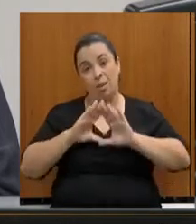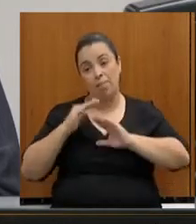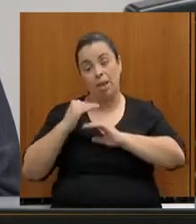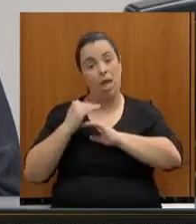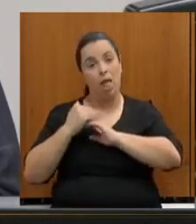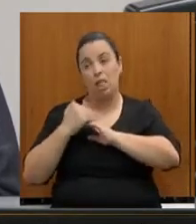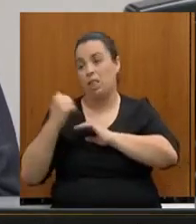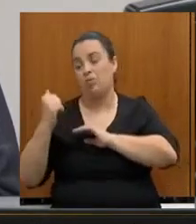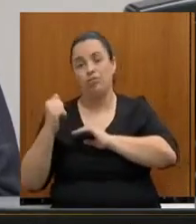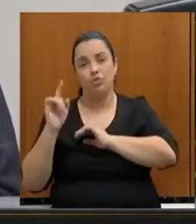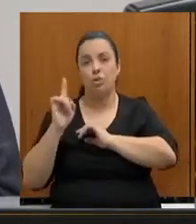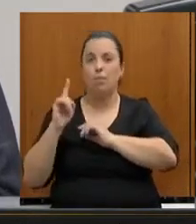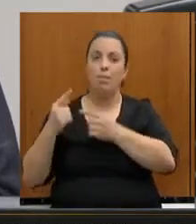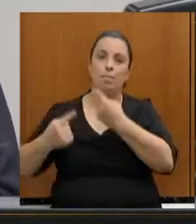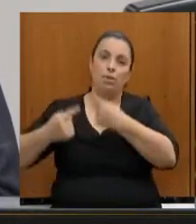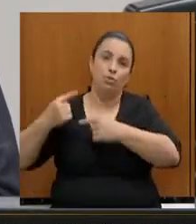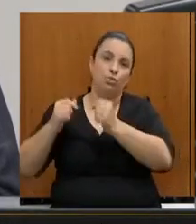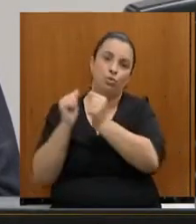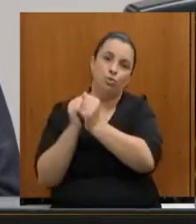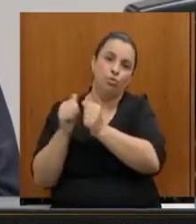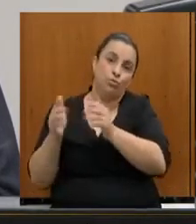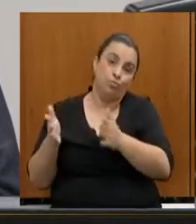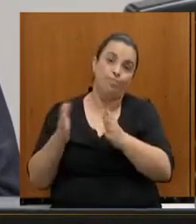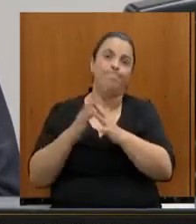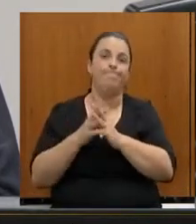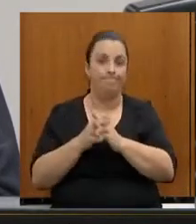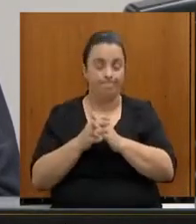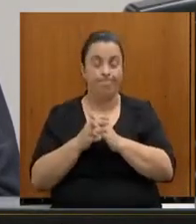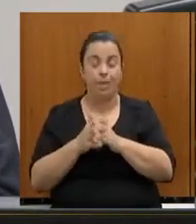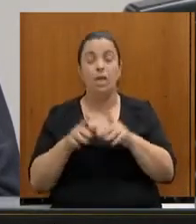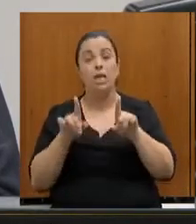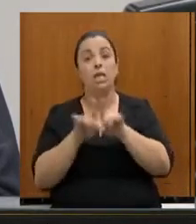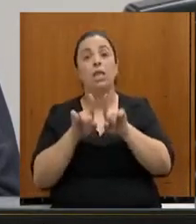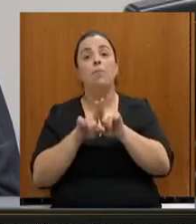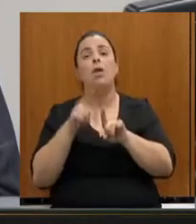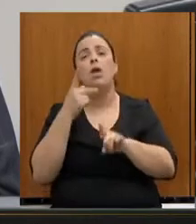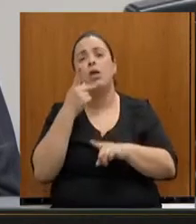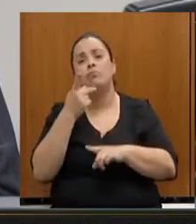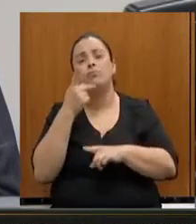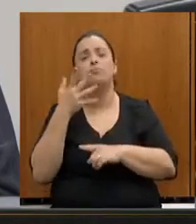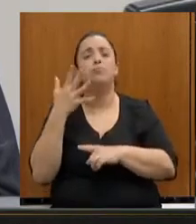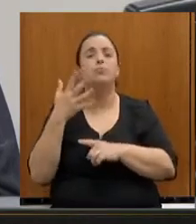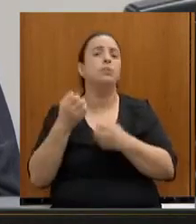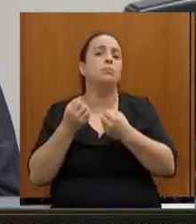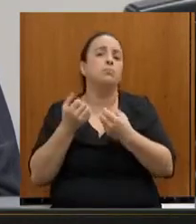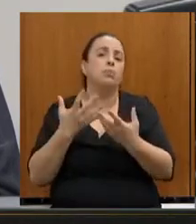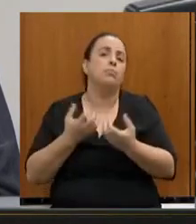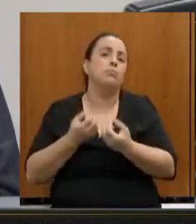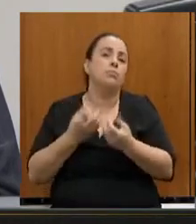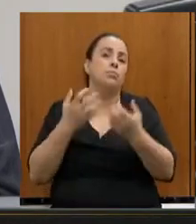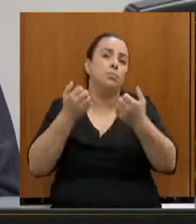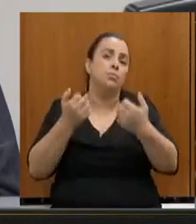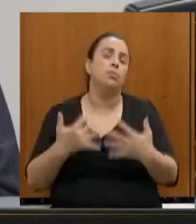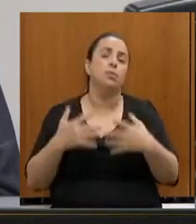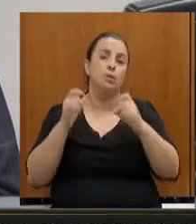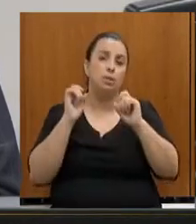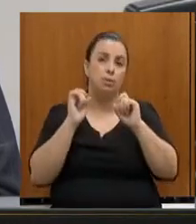discutir sobre isso quero deixar ainda minha contribuição que